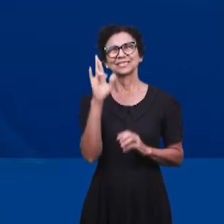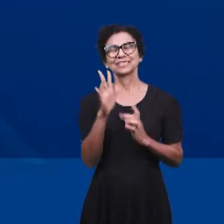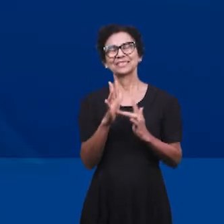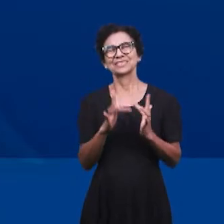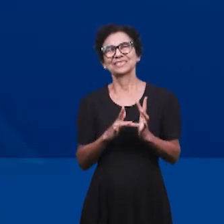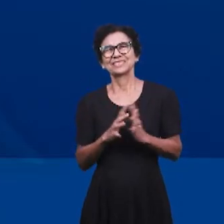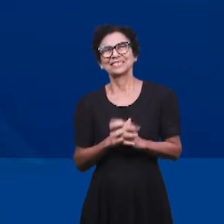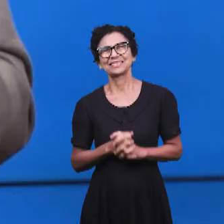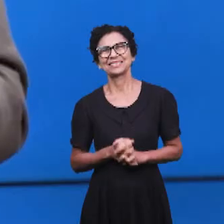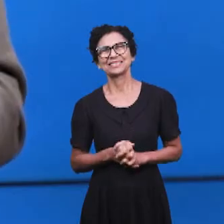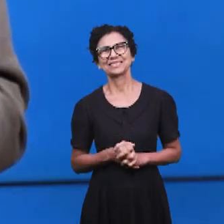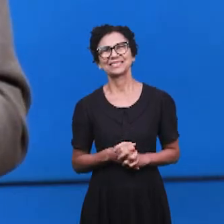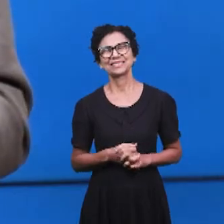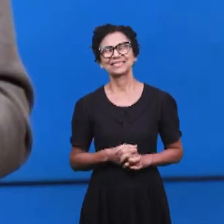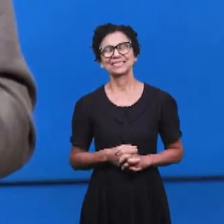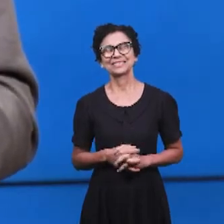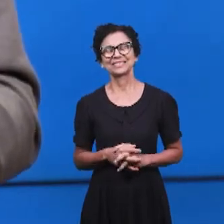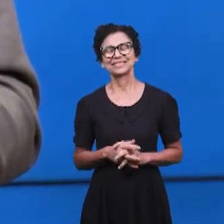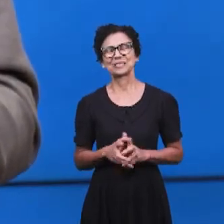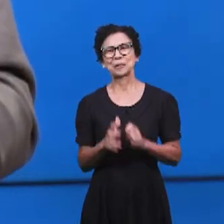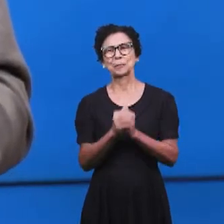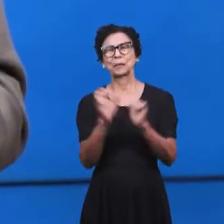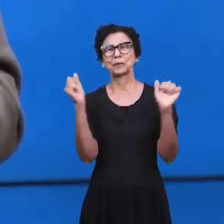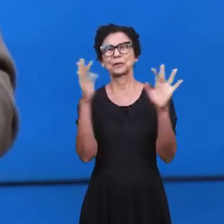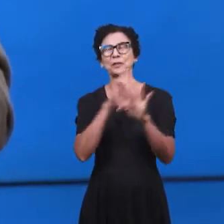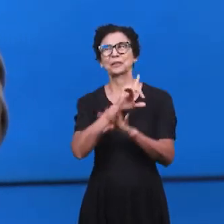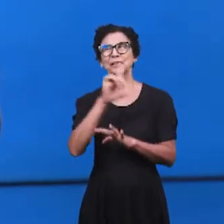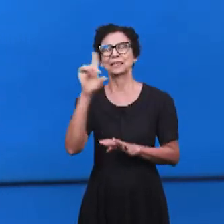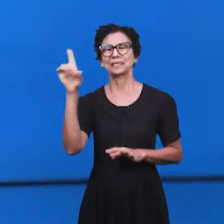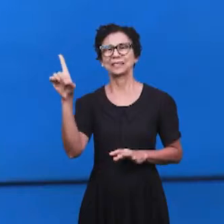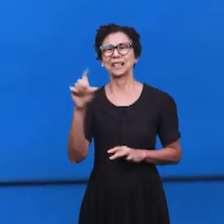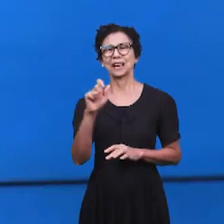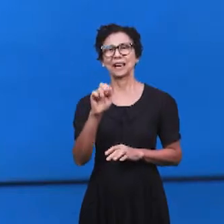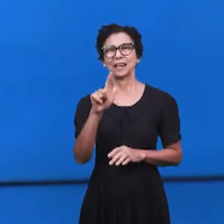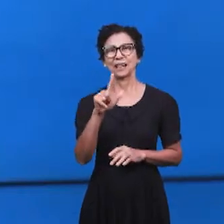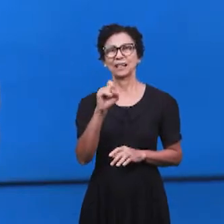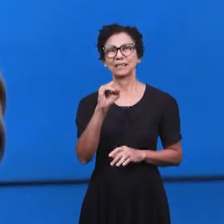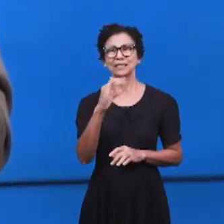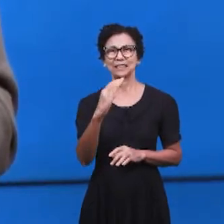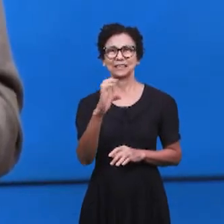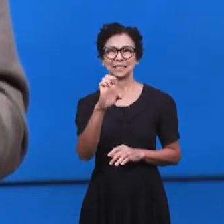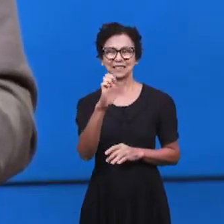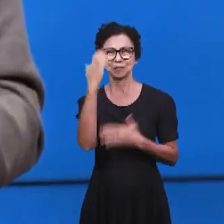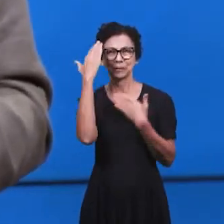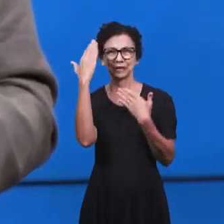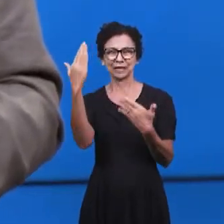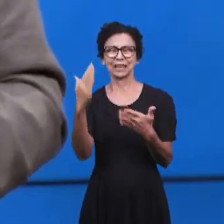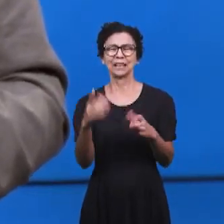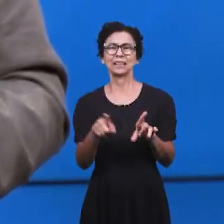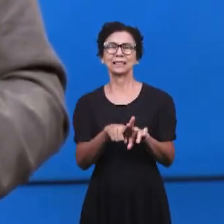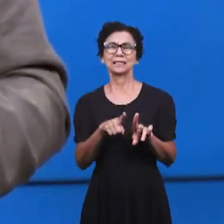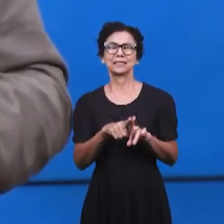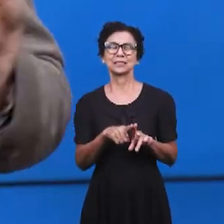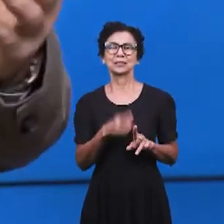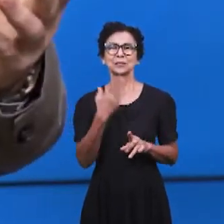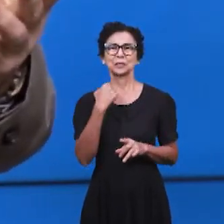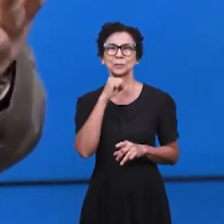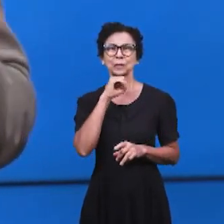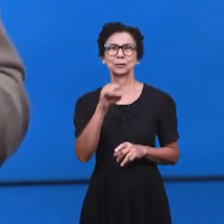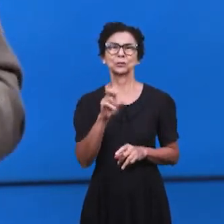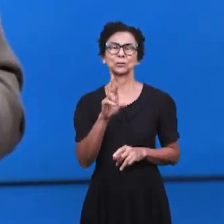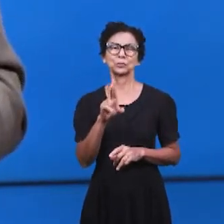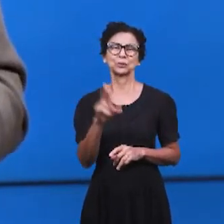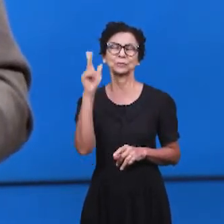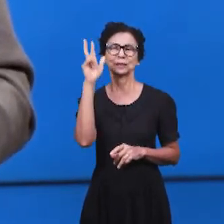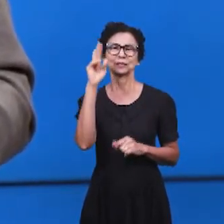Senhor. Amém, glória a Deus, Alice pela sua participação, também o Júnior pela sua participação. A paz do Senhor